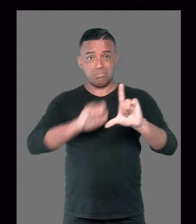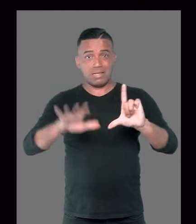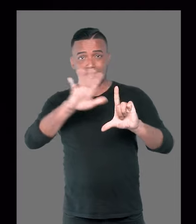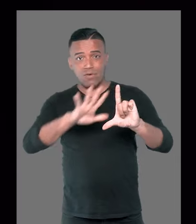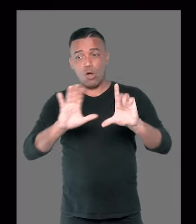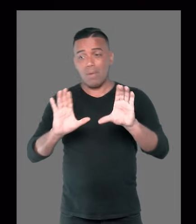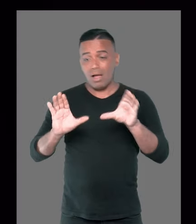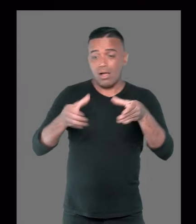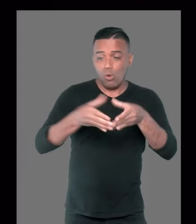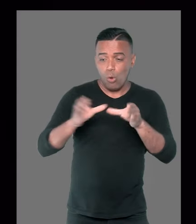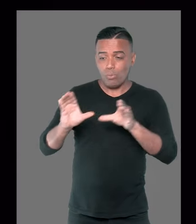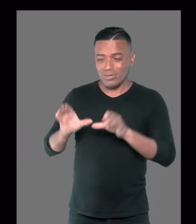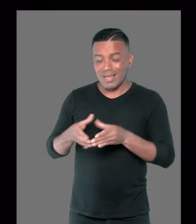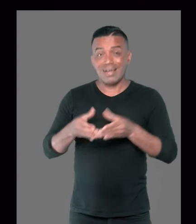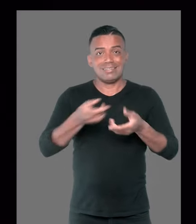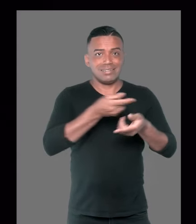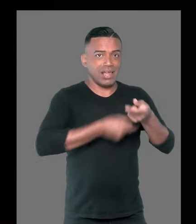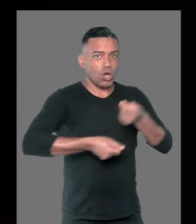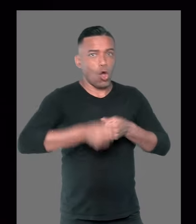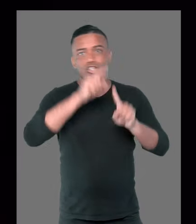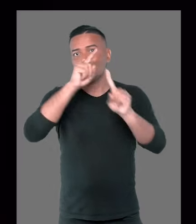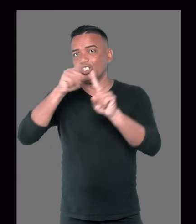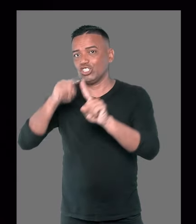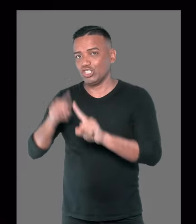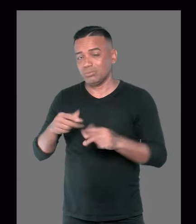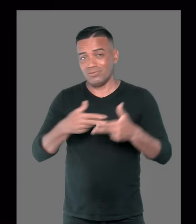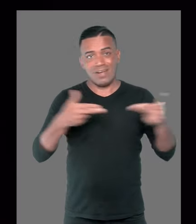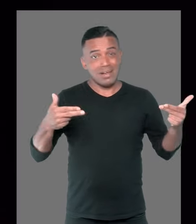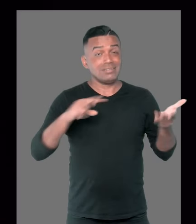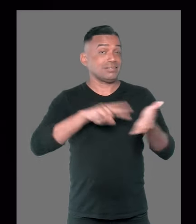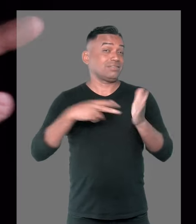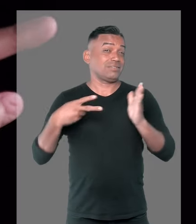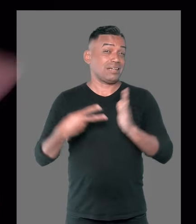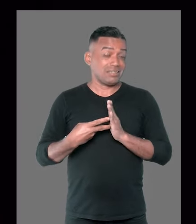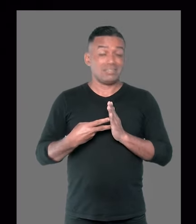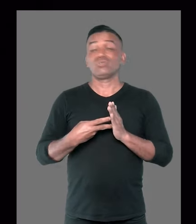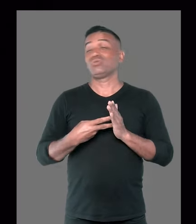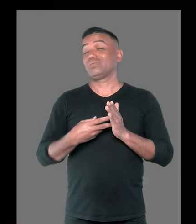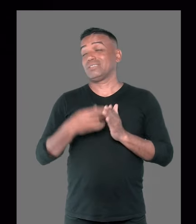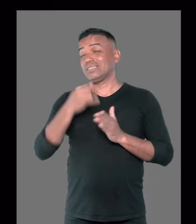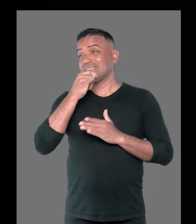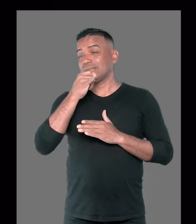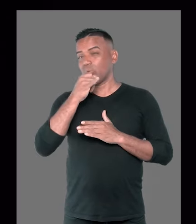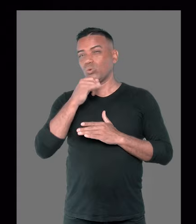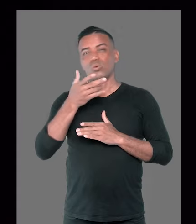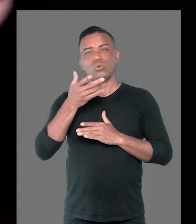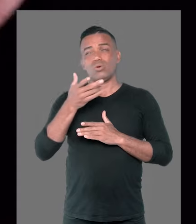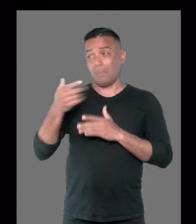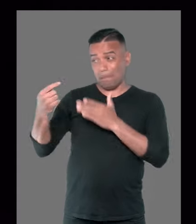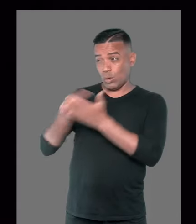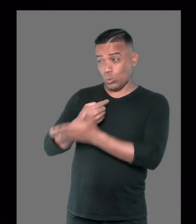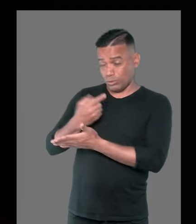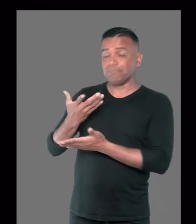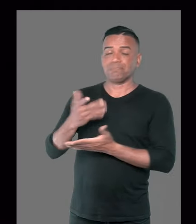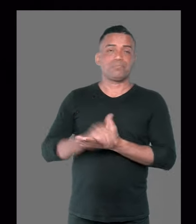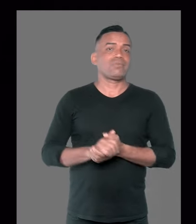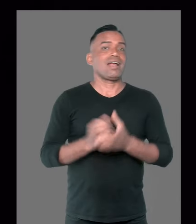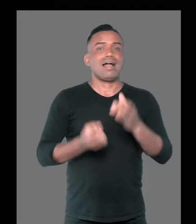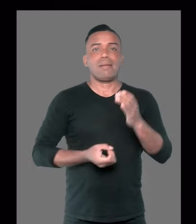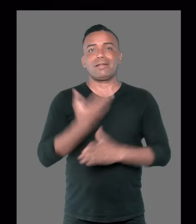Comunidades dos negócios de todos os tipos se tornou tão significativo E aí eu volto paraa sua pro começo da sua pergunta que começou a